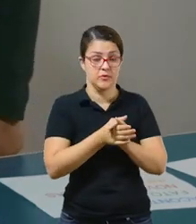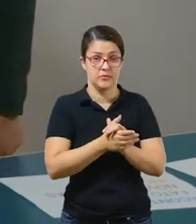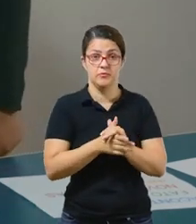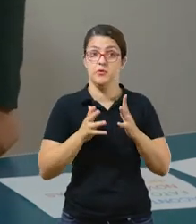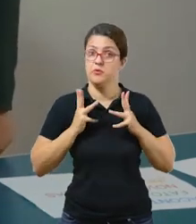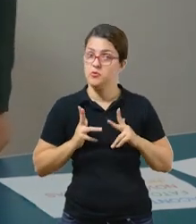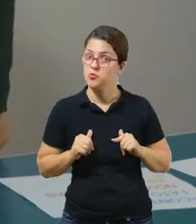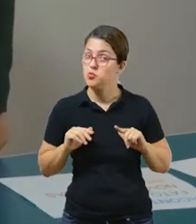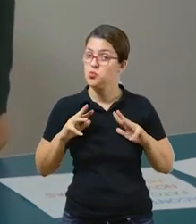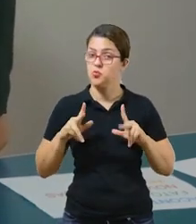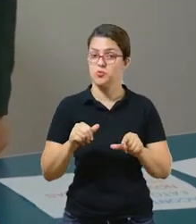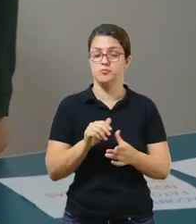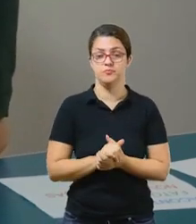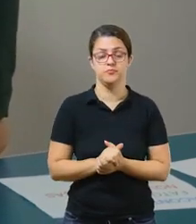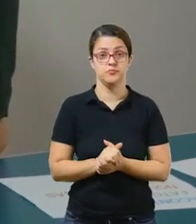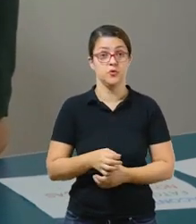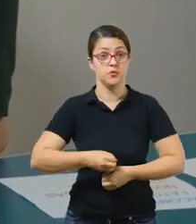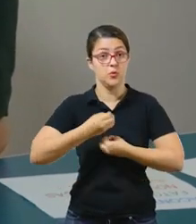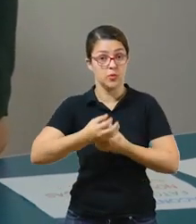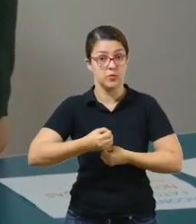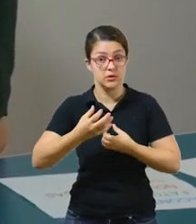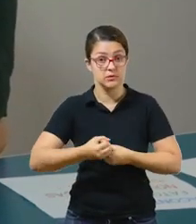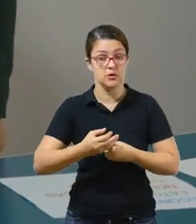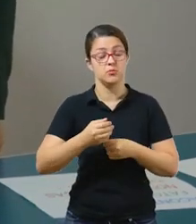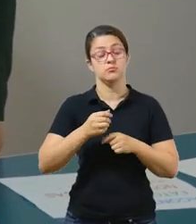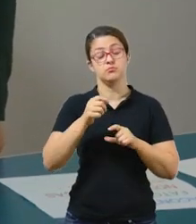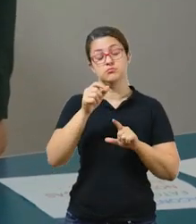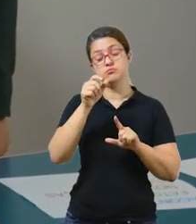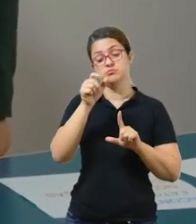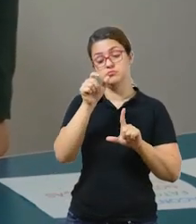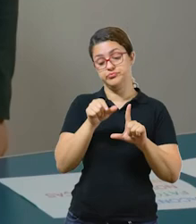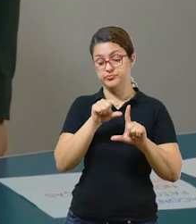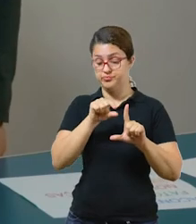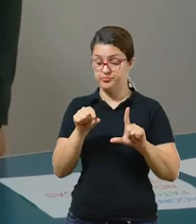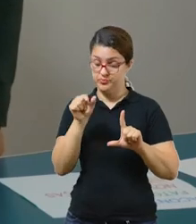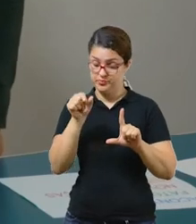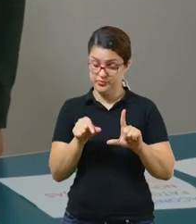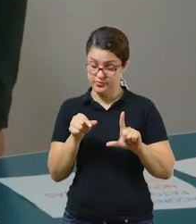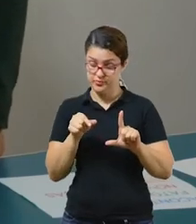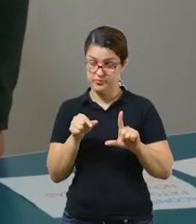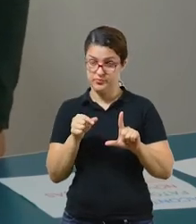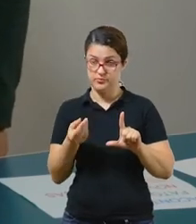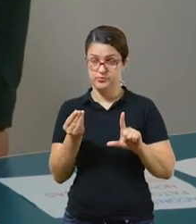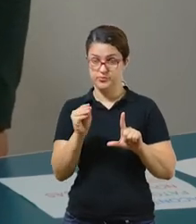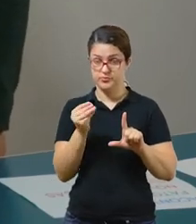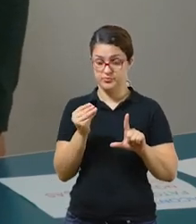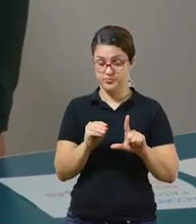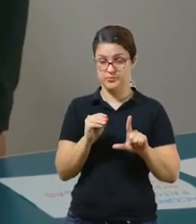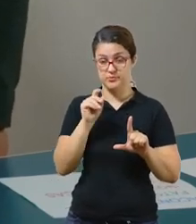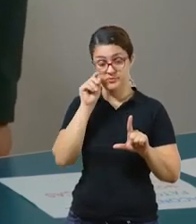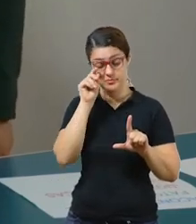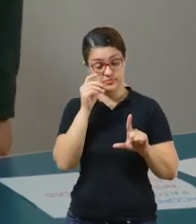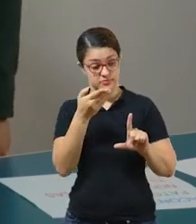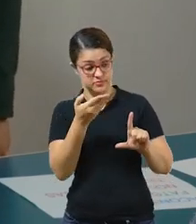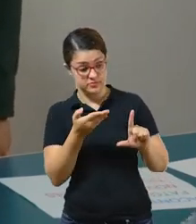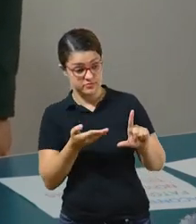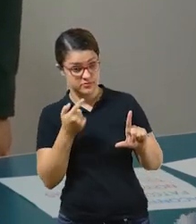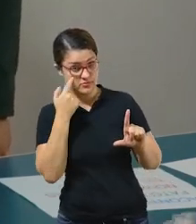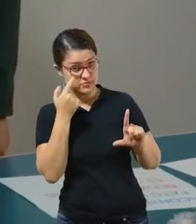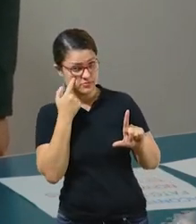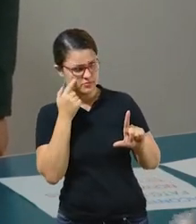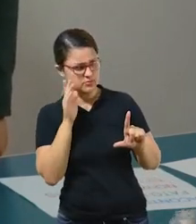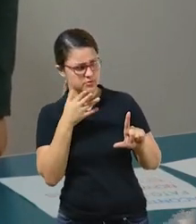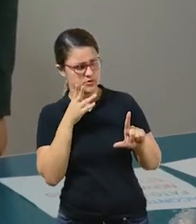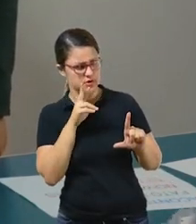Bom, partindo das informações da cruzadinha, agora é a hora de preencher. Olha lá. Tá vendo só? Acho que você já